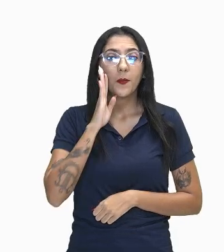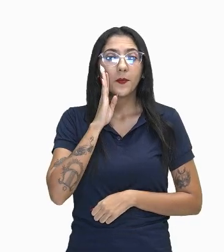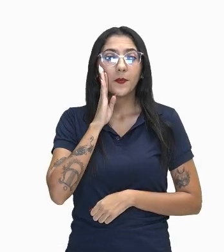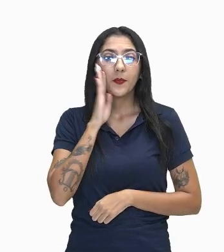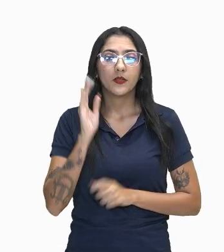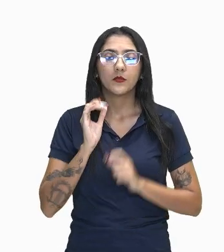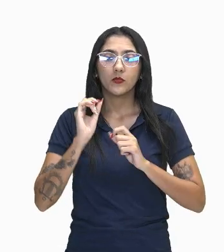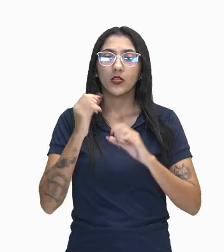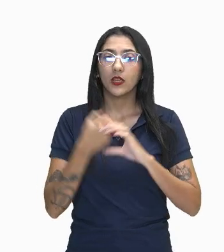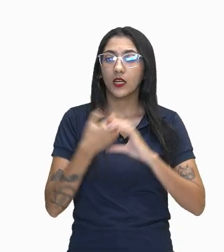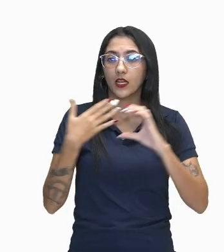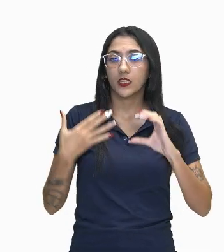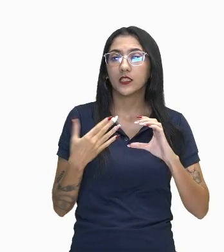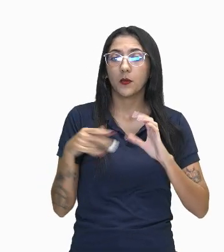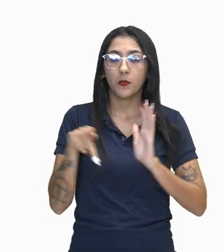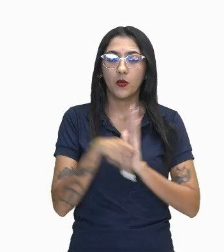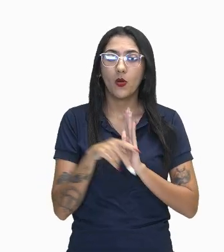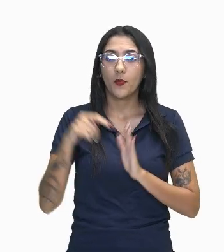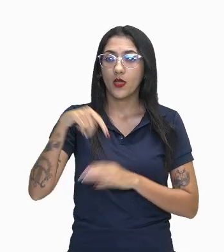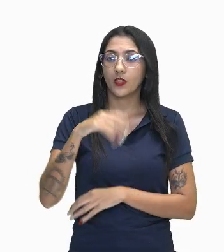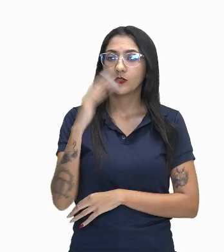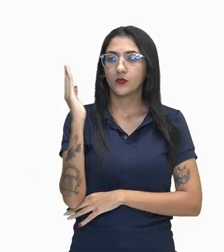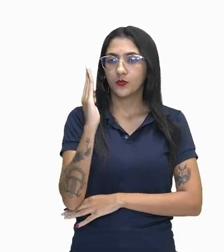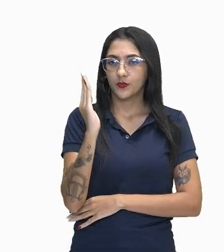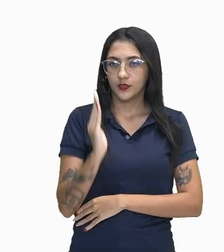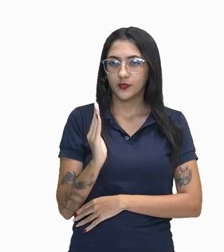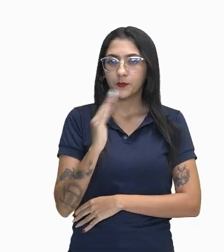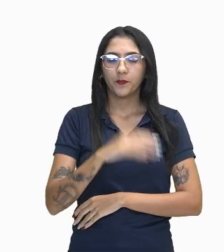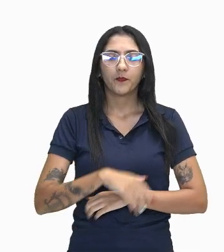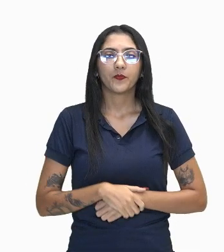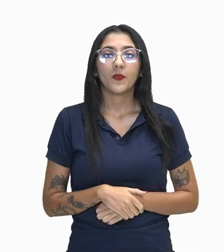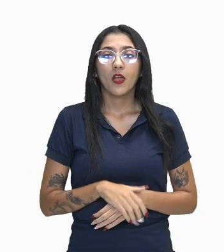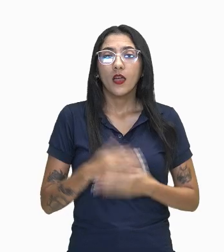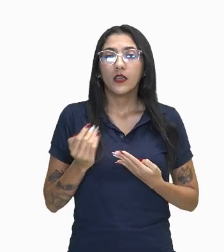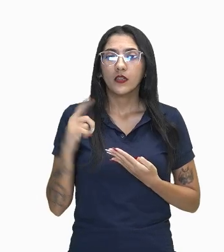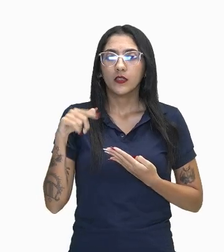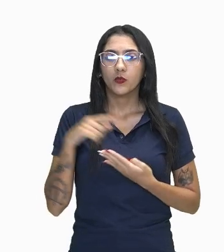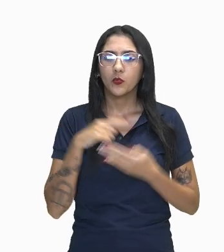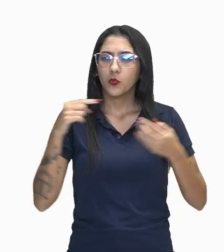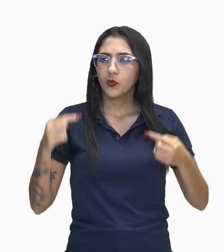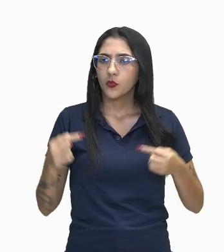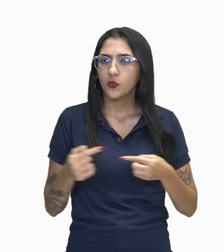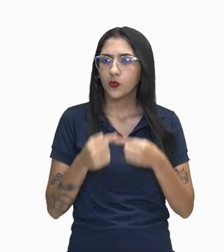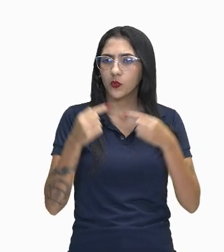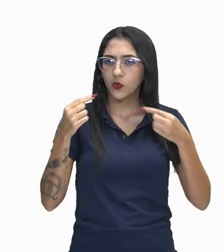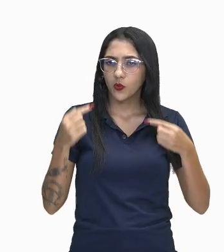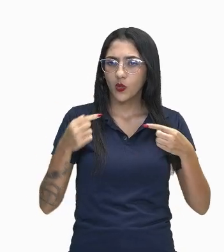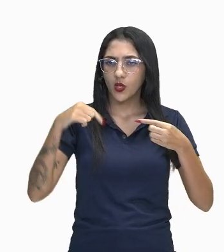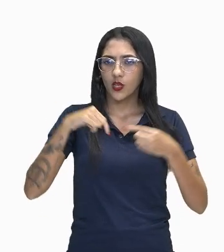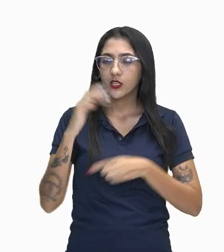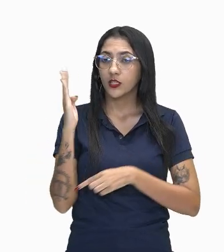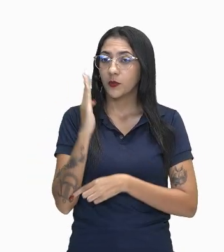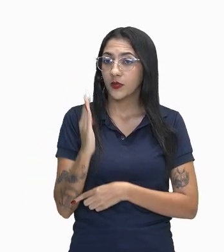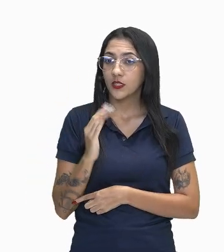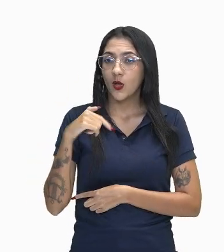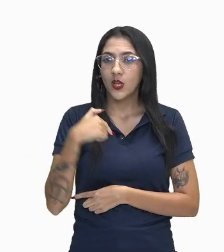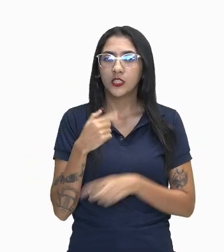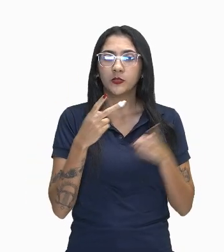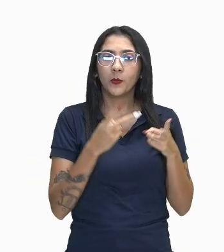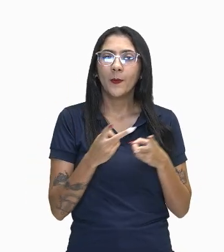território brasileiro. Então, gente, os domínios morfoclimáticos brasileiros, a gente observa